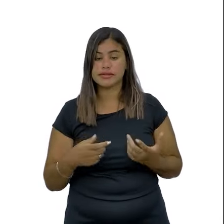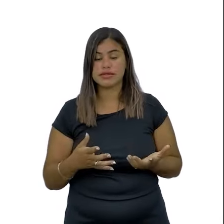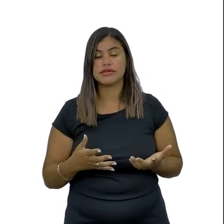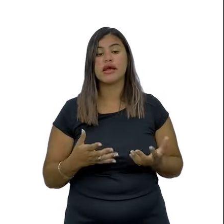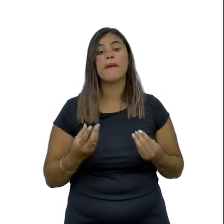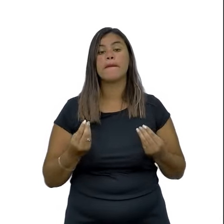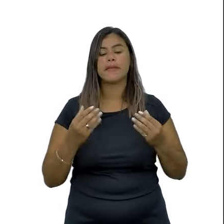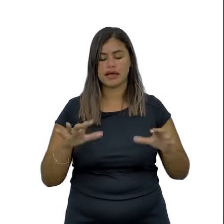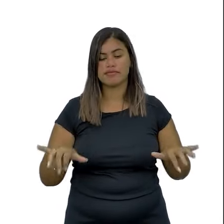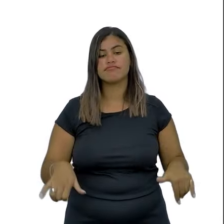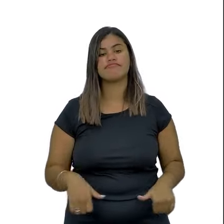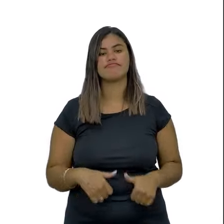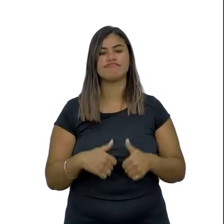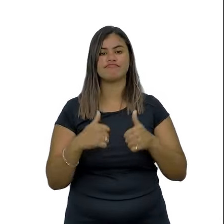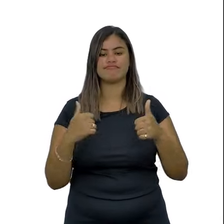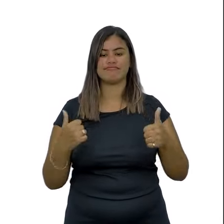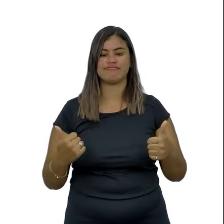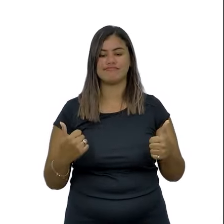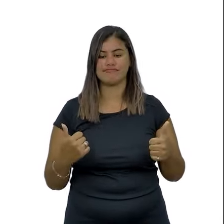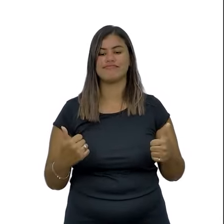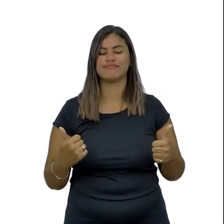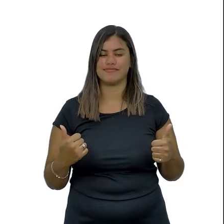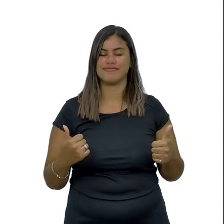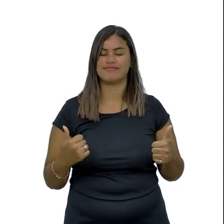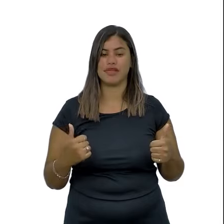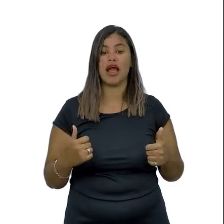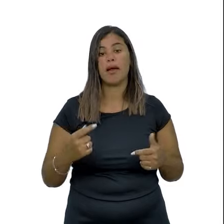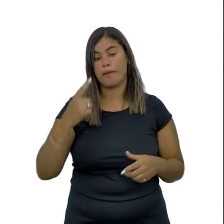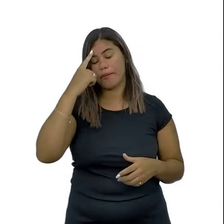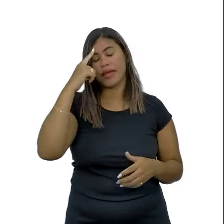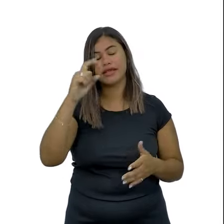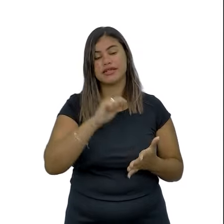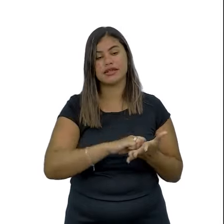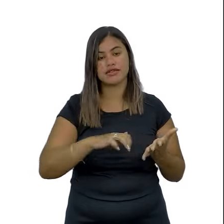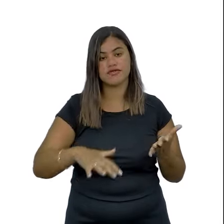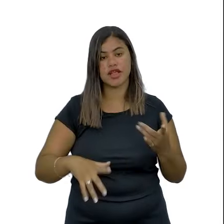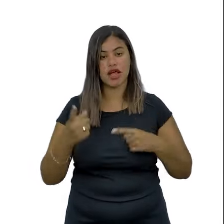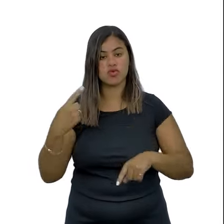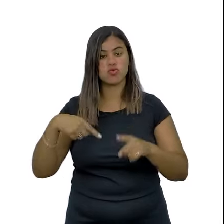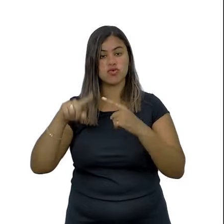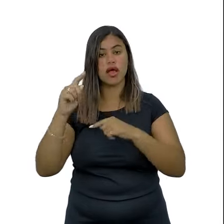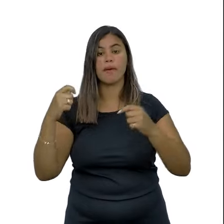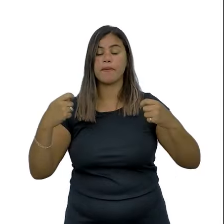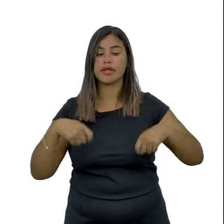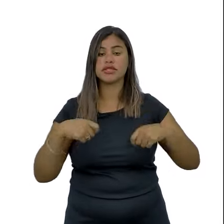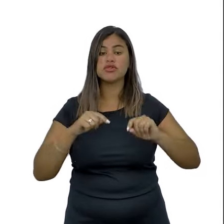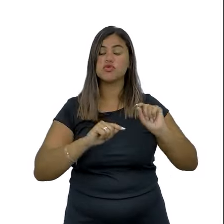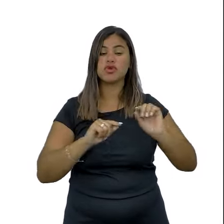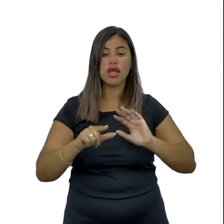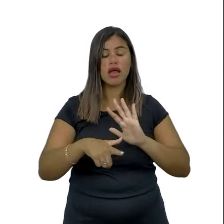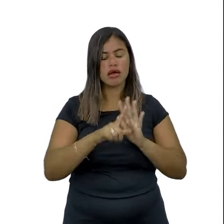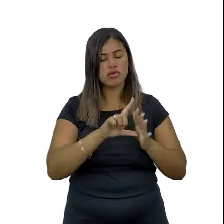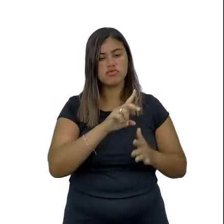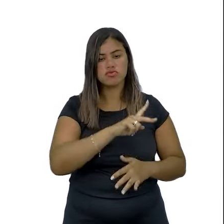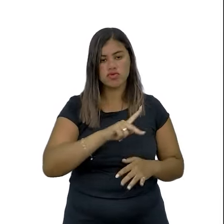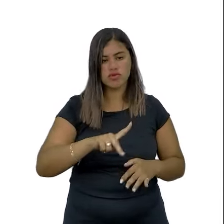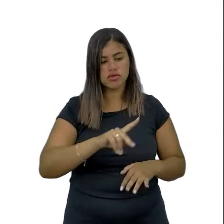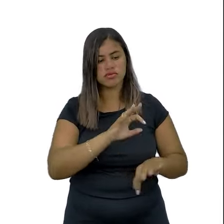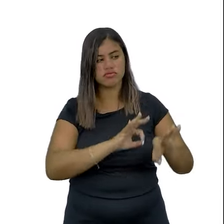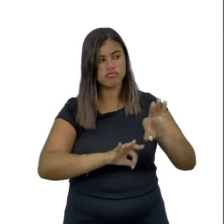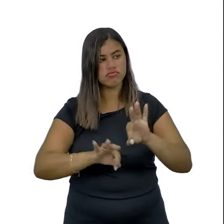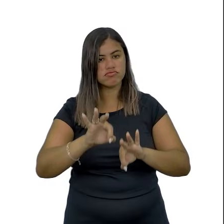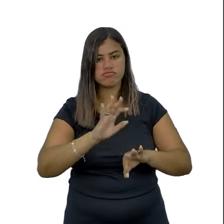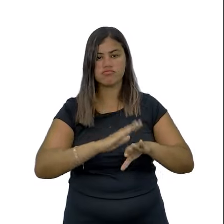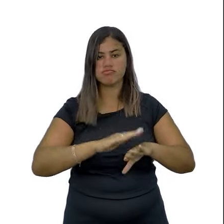sua intervenção. O sucesso de qualquer atividade é a intervenção do professor. Por isso, o seu